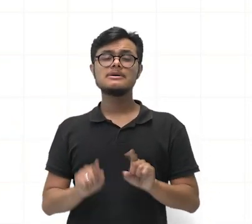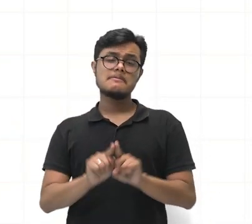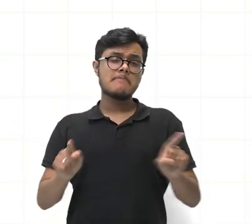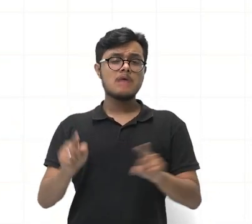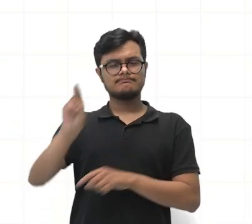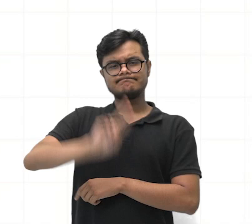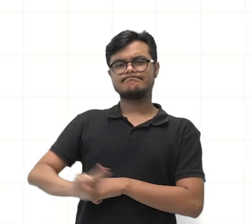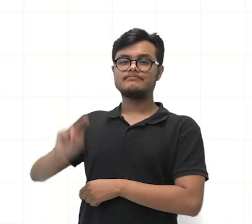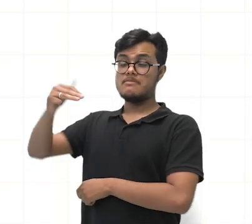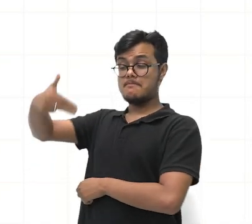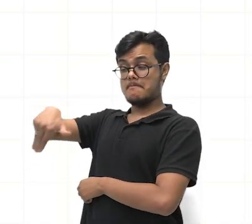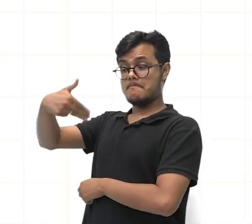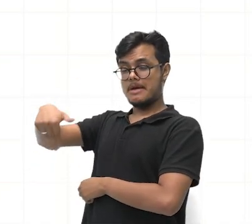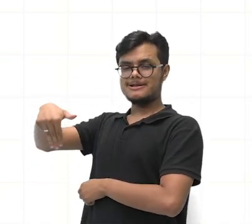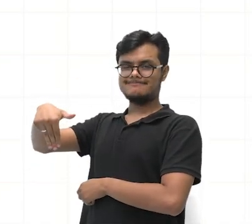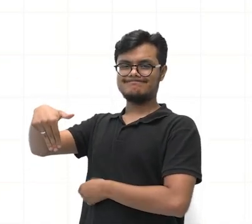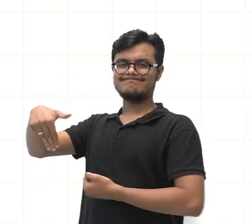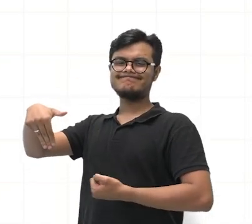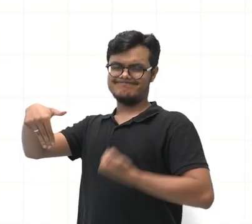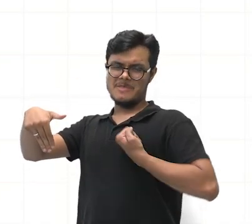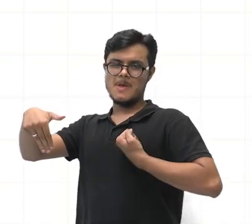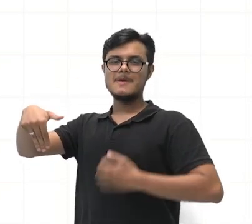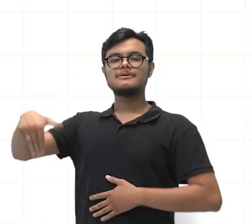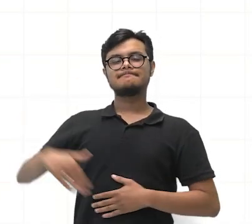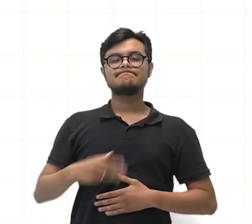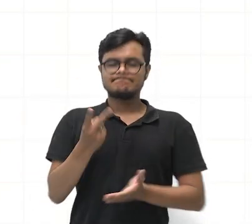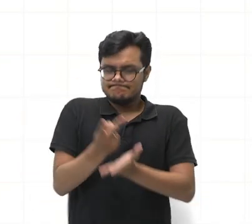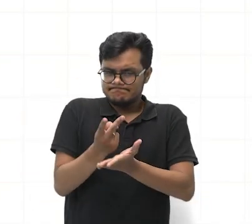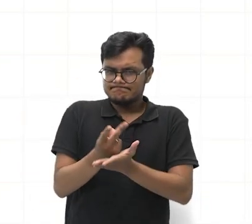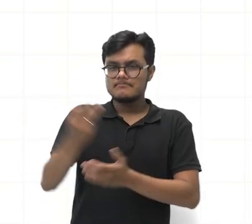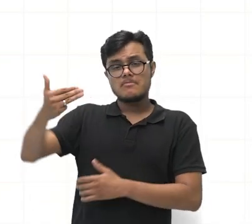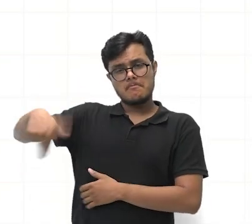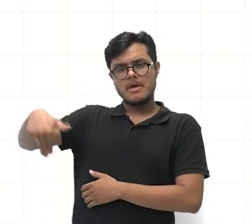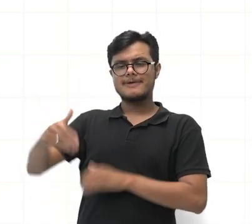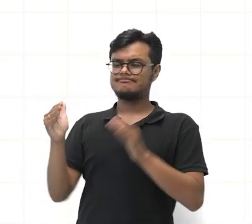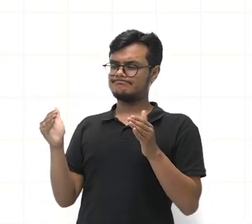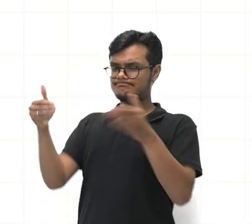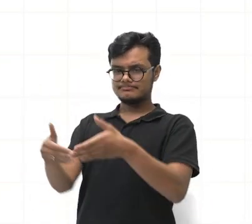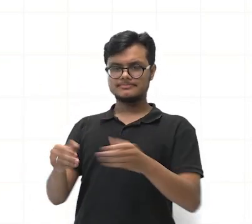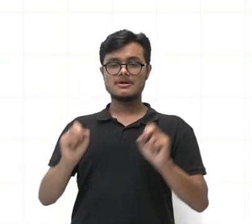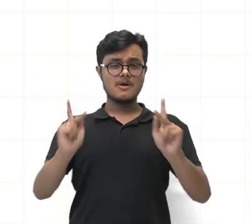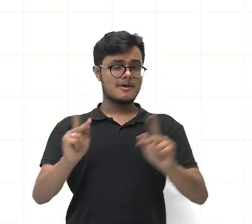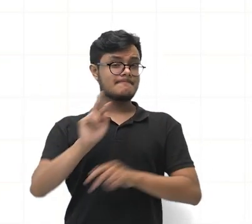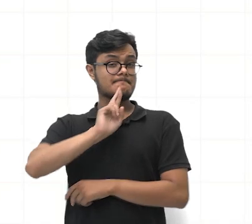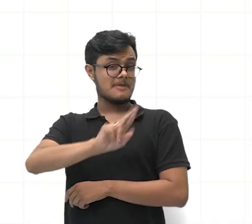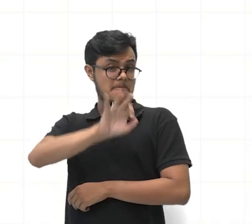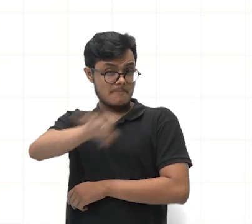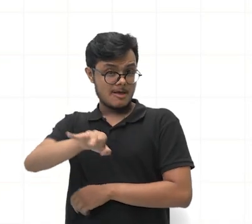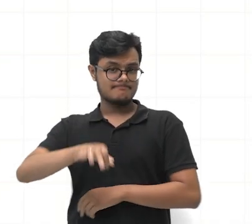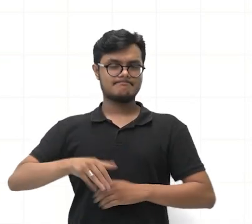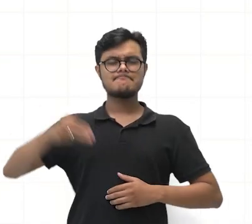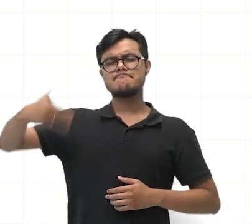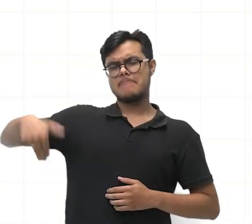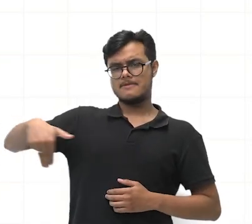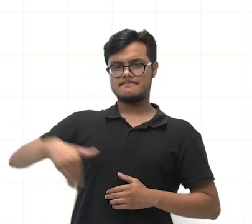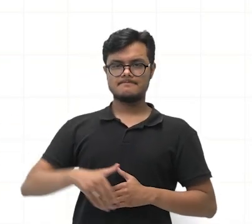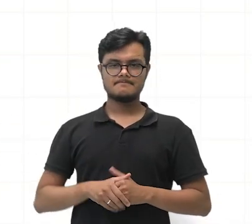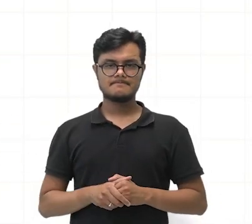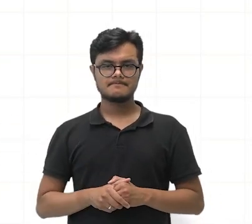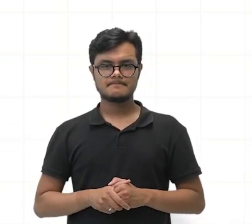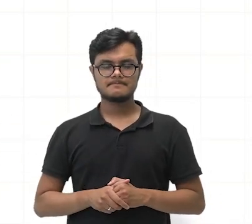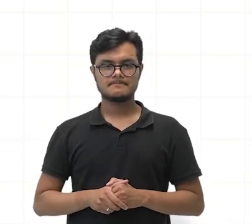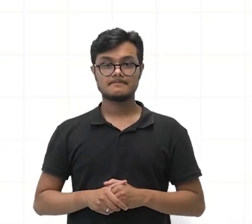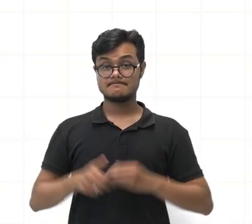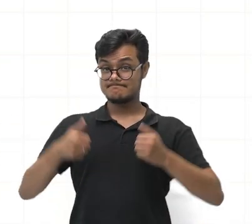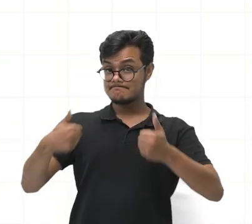Mas, no nosso contexto, as unidades estão em metro, então, claro, vamos dar aqui a nossa resposta aqui em